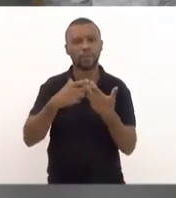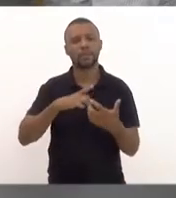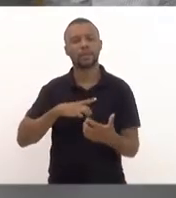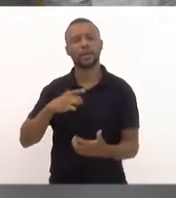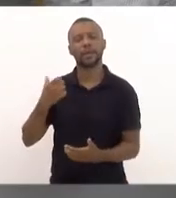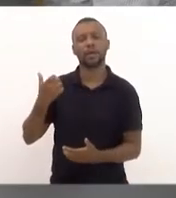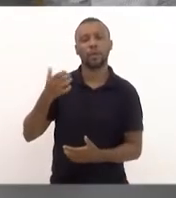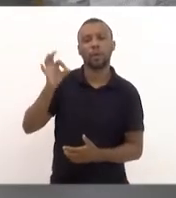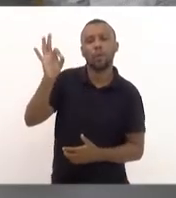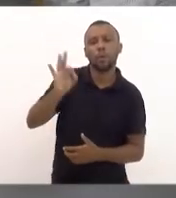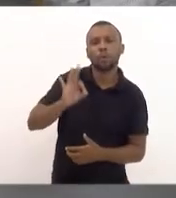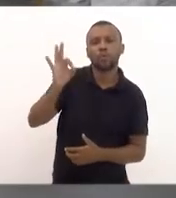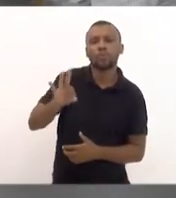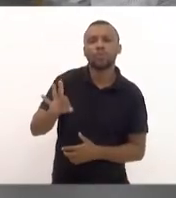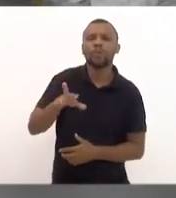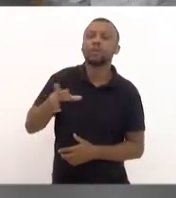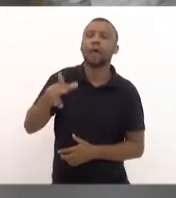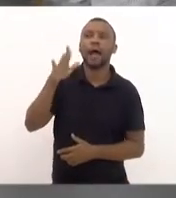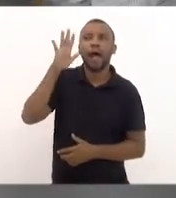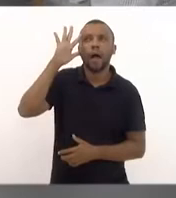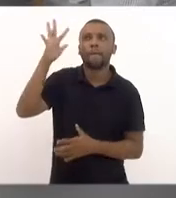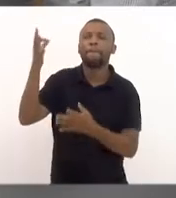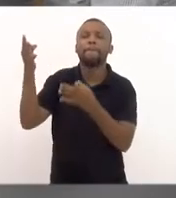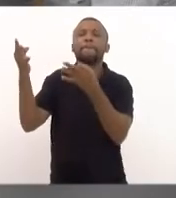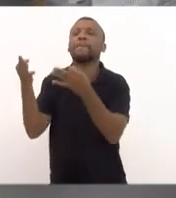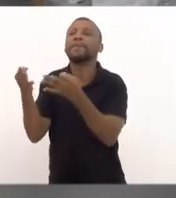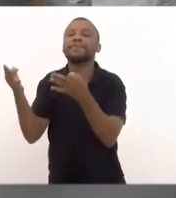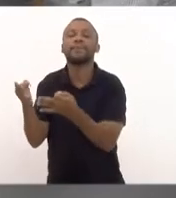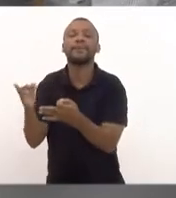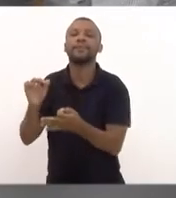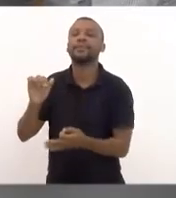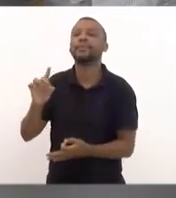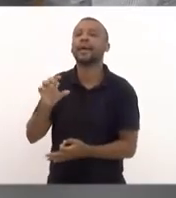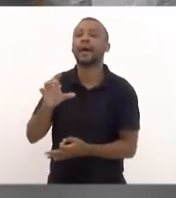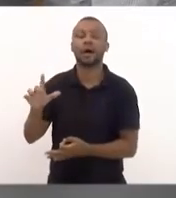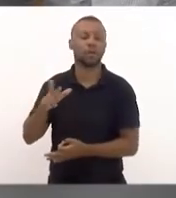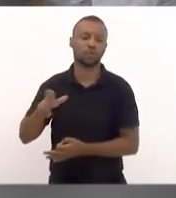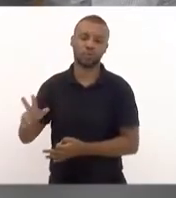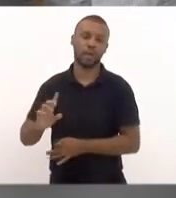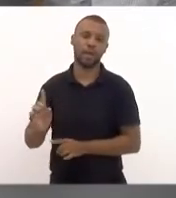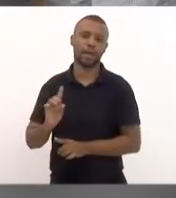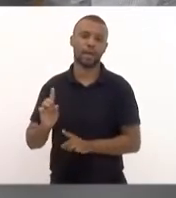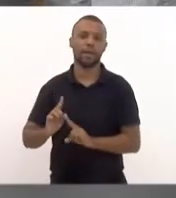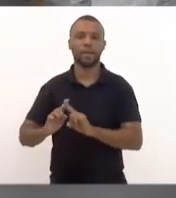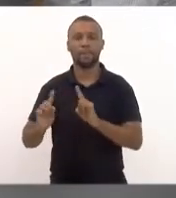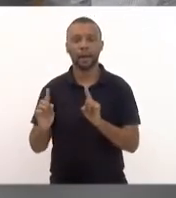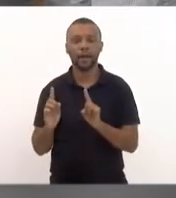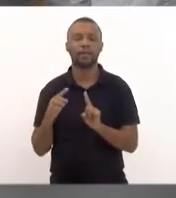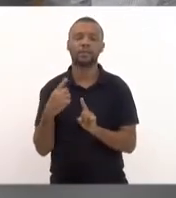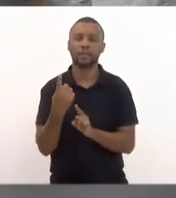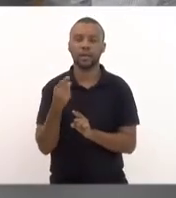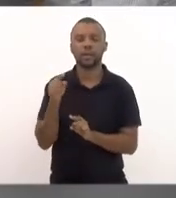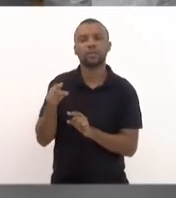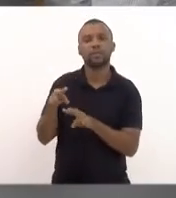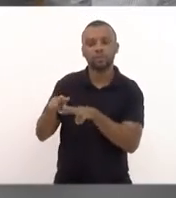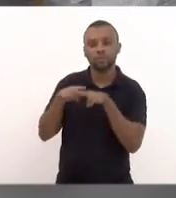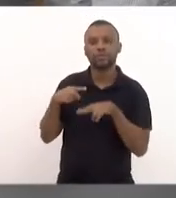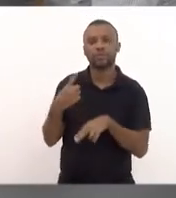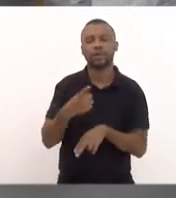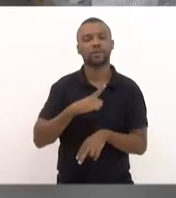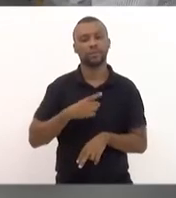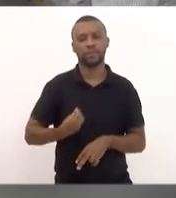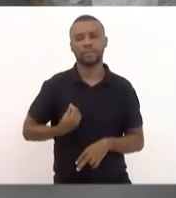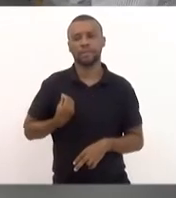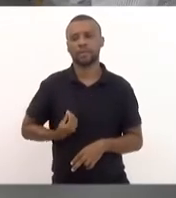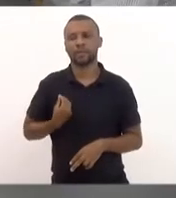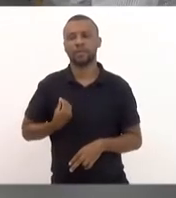não ideal, concordo com isso, que a gente precisa cada vez mais estar desenvolvendo a região, e esse é até um dos motivos que nós estamos aqui.